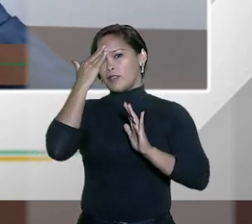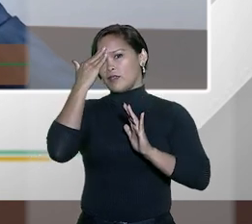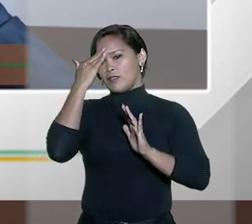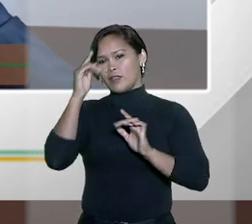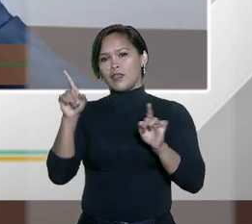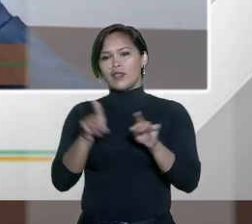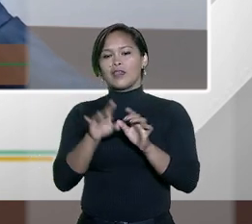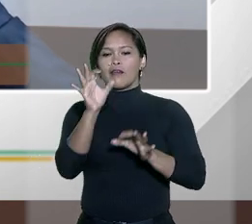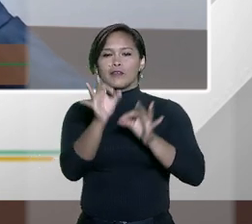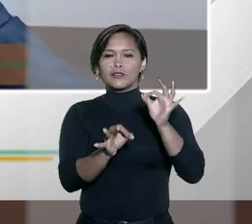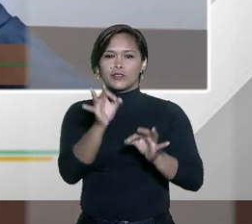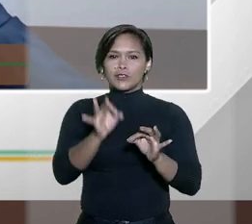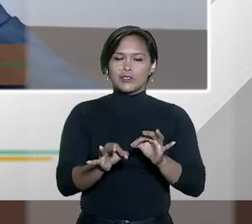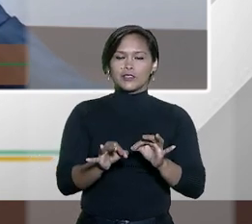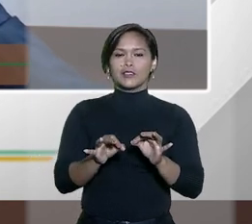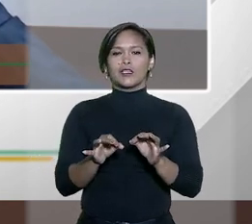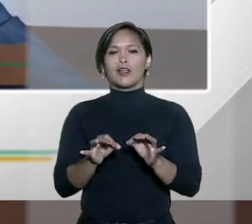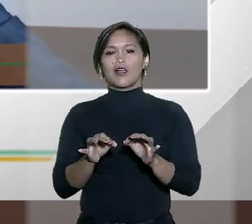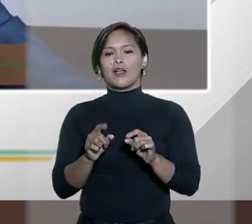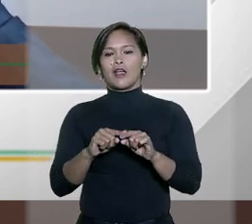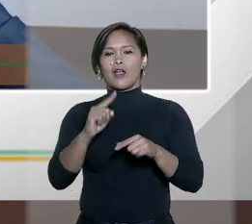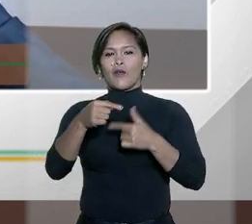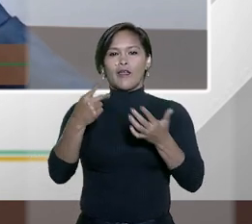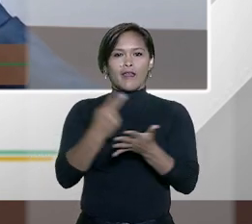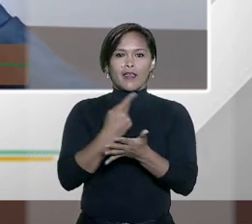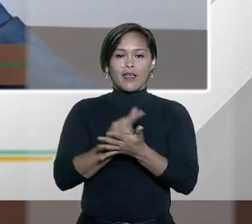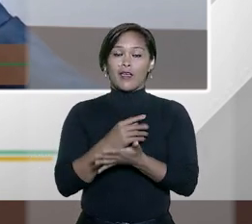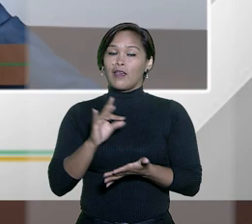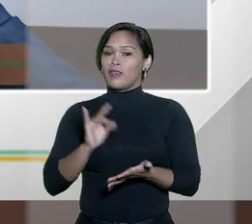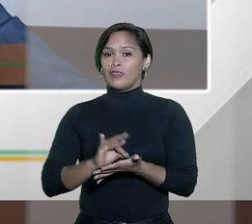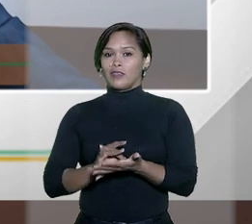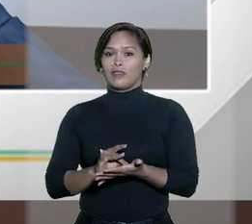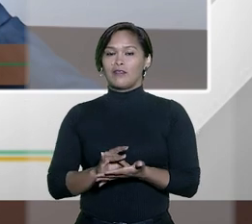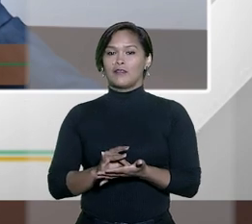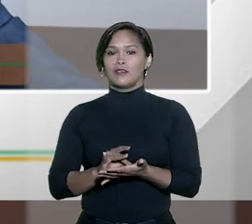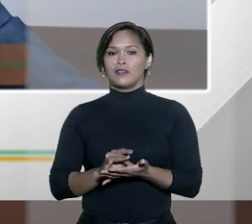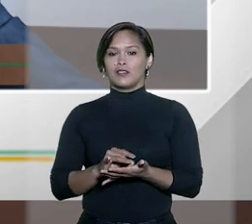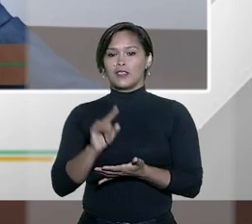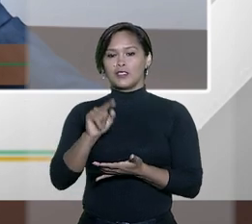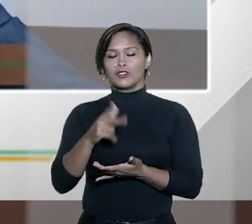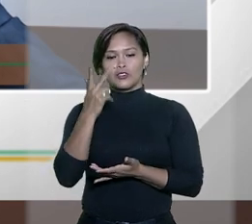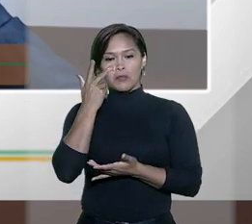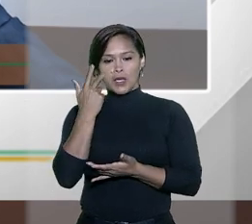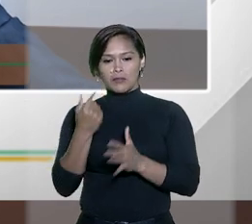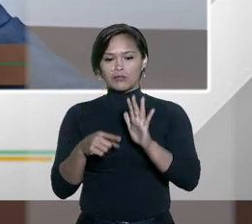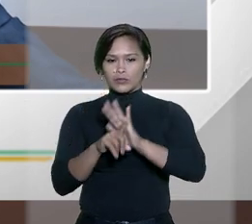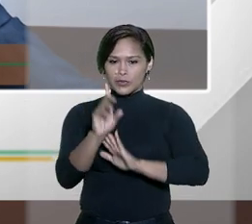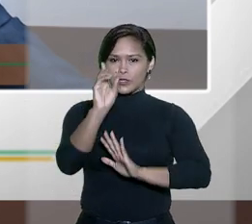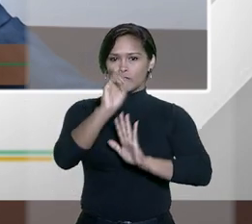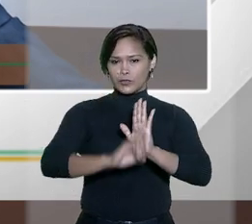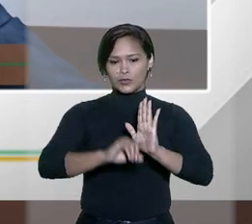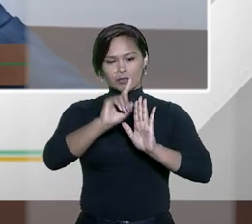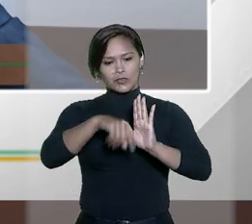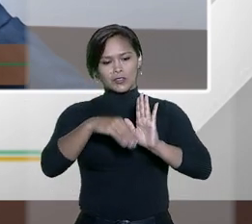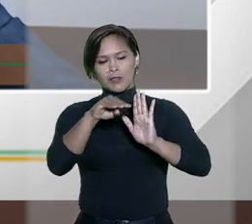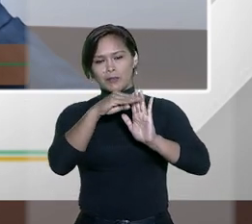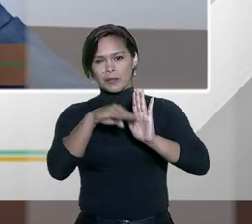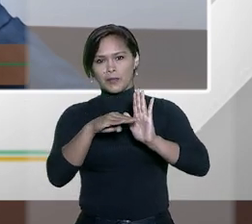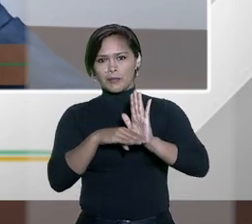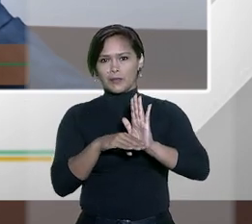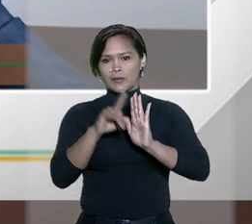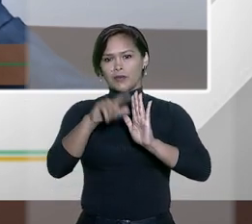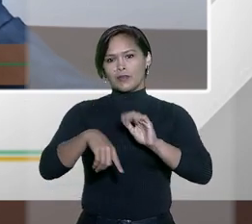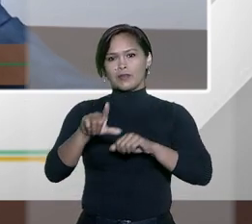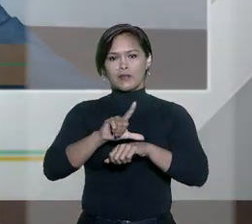isso é um ativismo judicial, que é uma questão indevida, e na realidade é algo bem dentro do direito, bem dentro